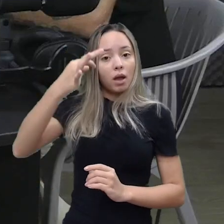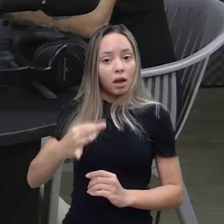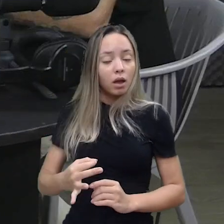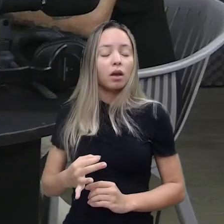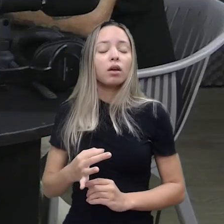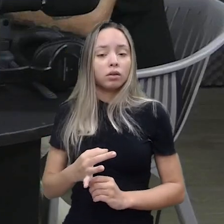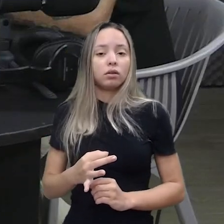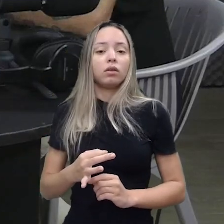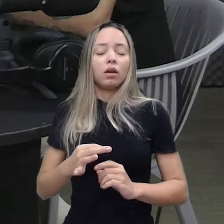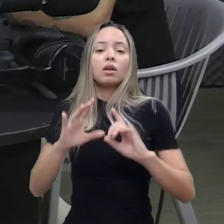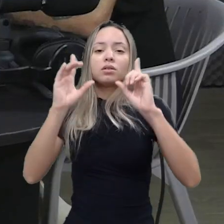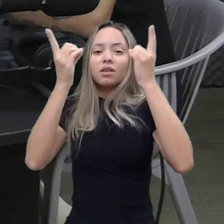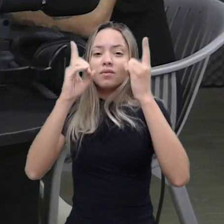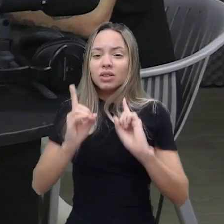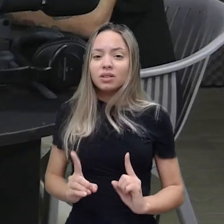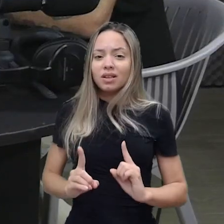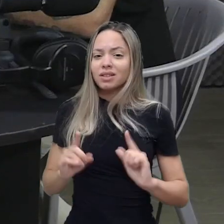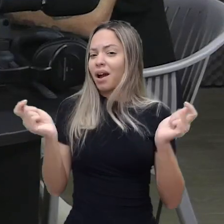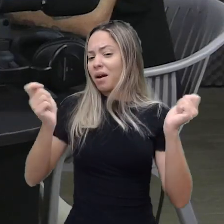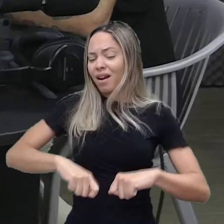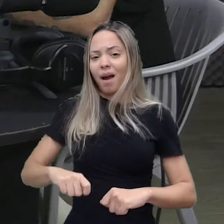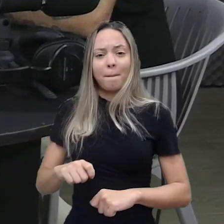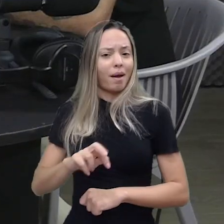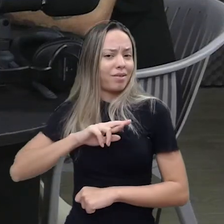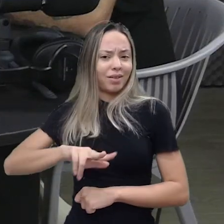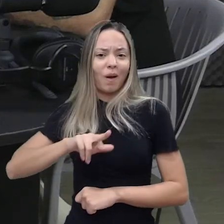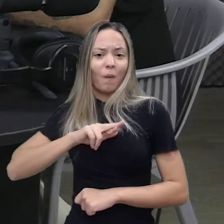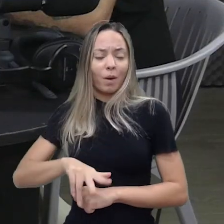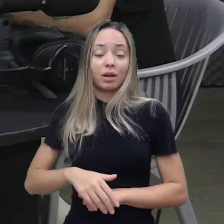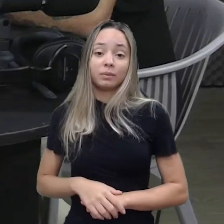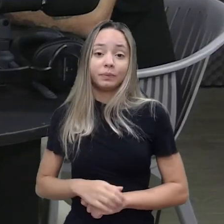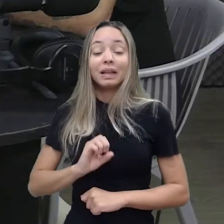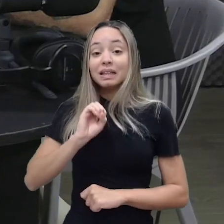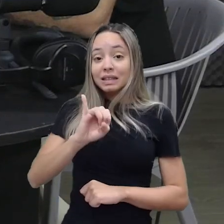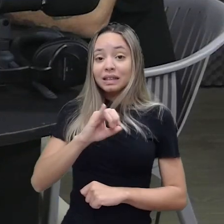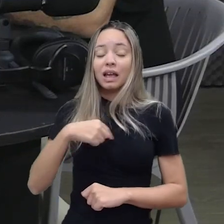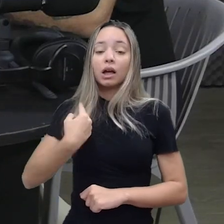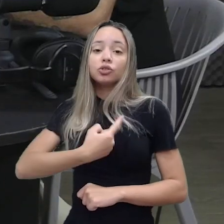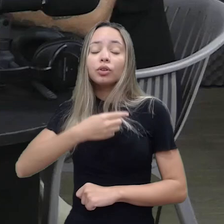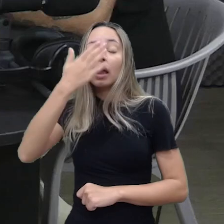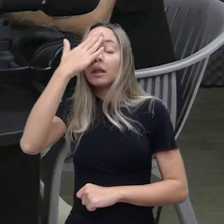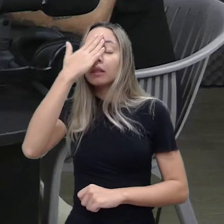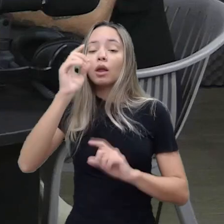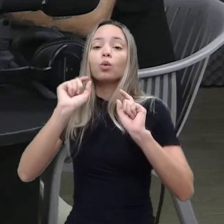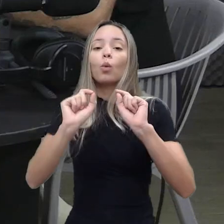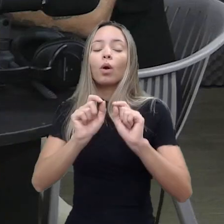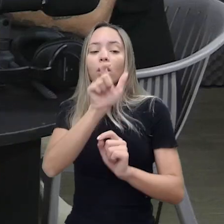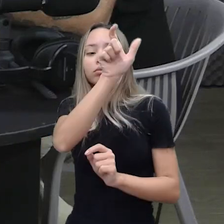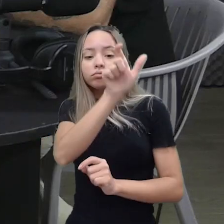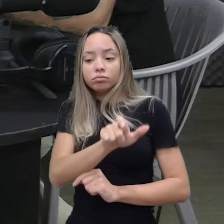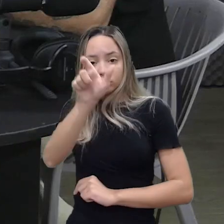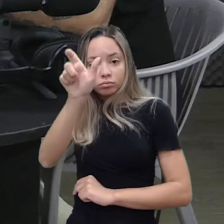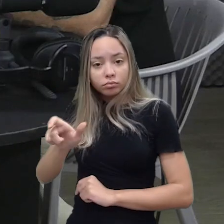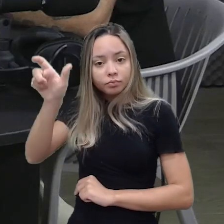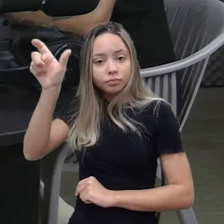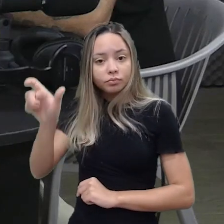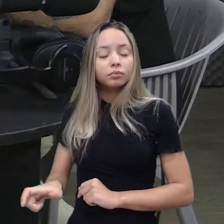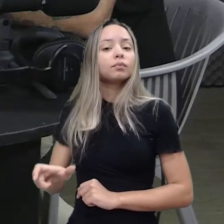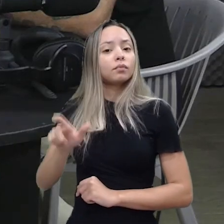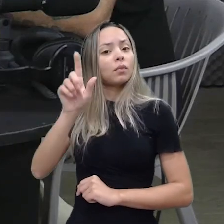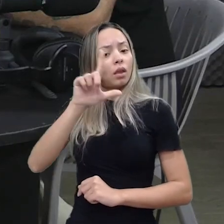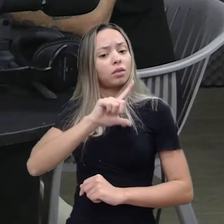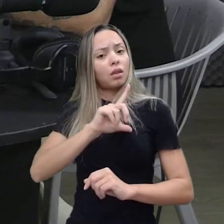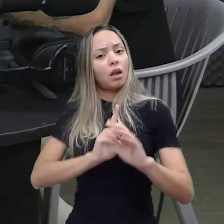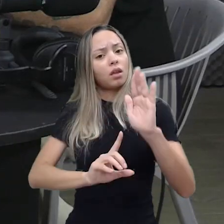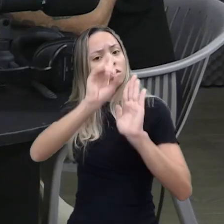como incapacidade, Hugo, se a gente entende que esses sujeitos de direitos, que são sujeitos de